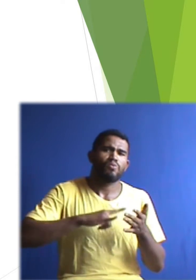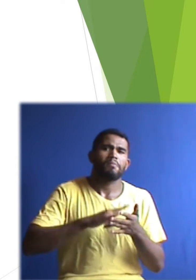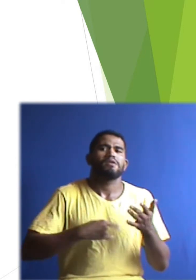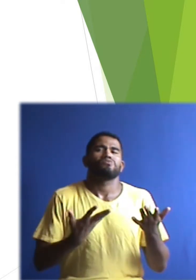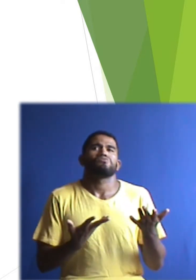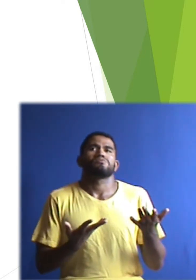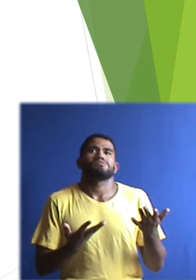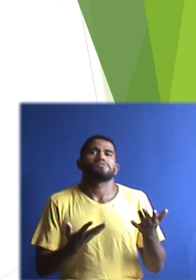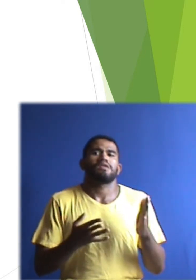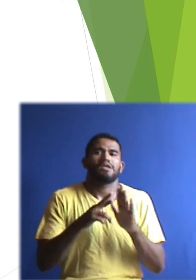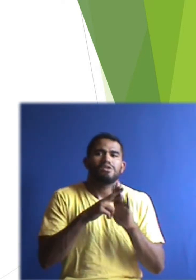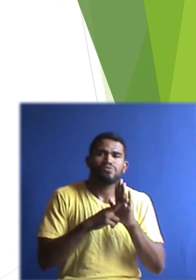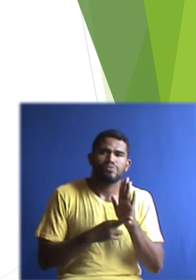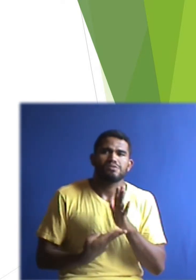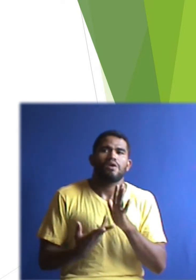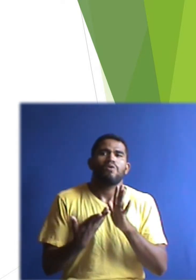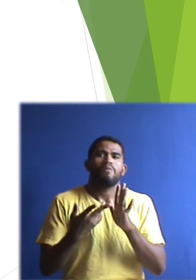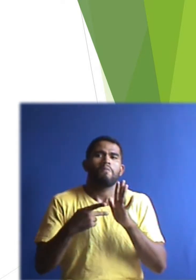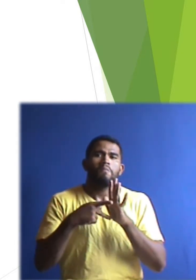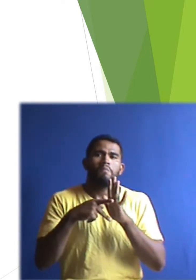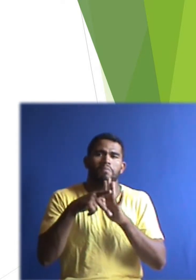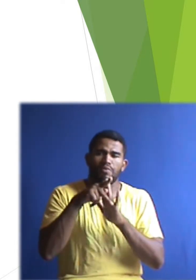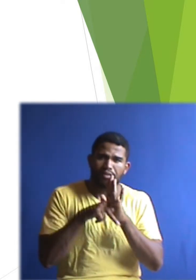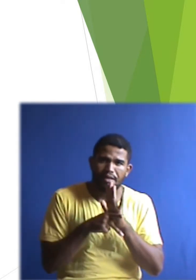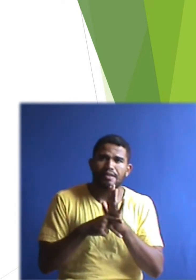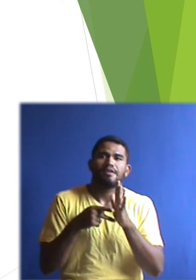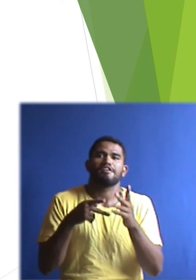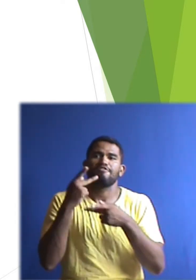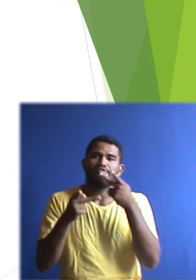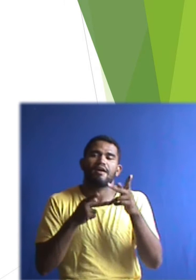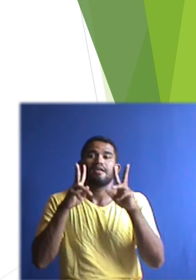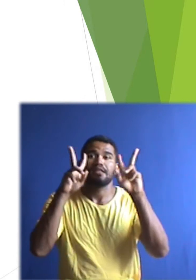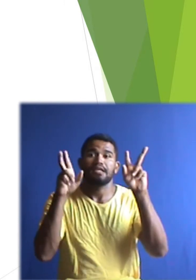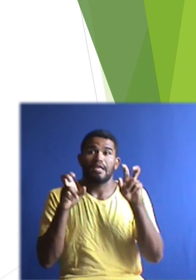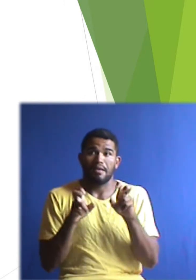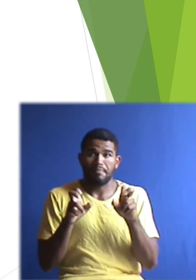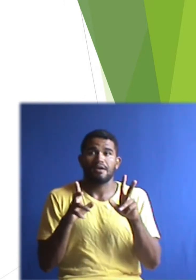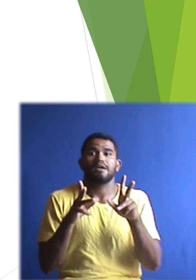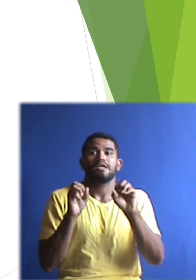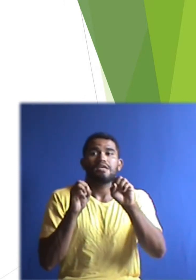portarias que norteiam, por exemplo, o ensino de língua portuguesa e na educação básica?